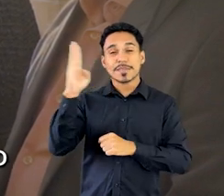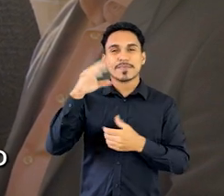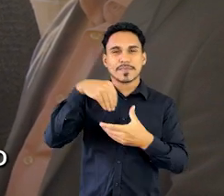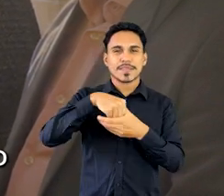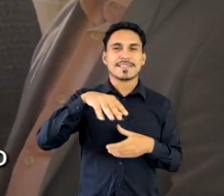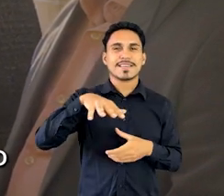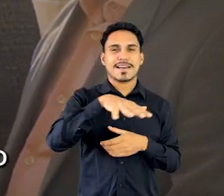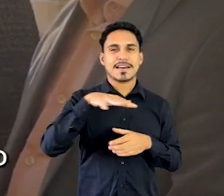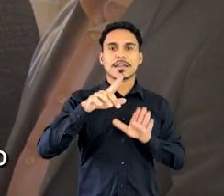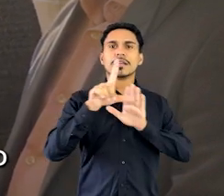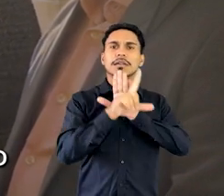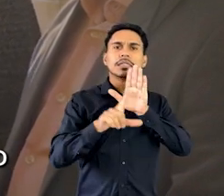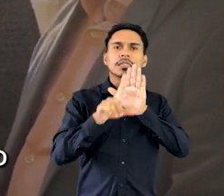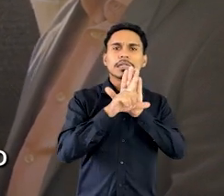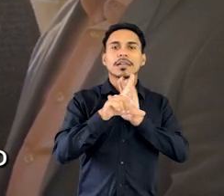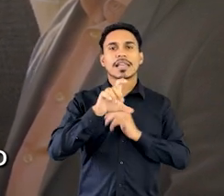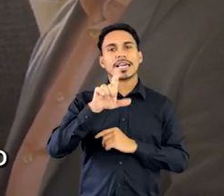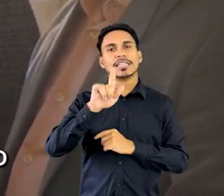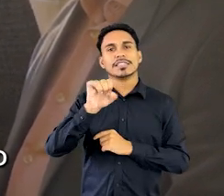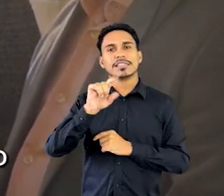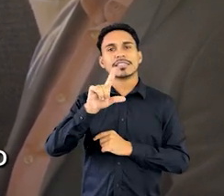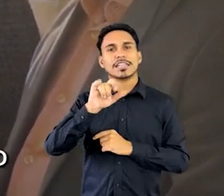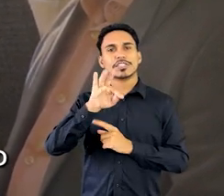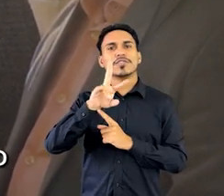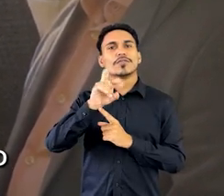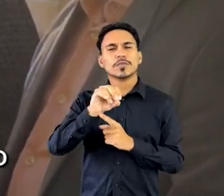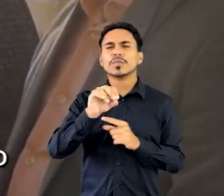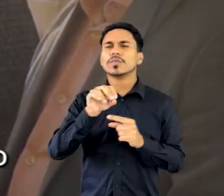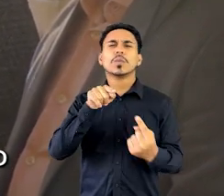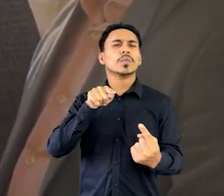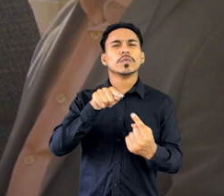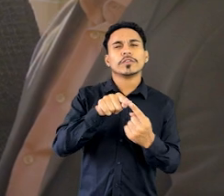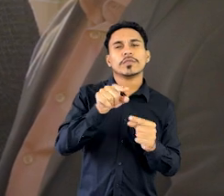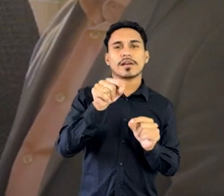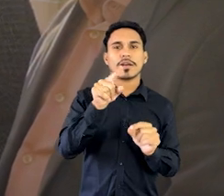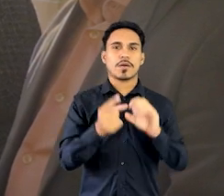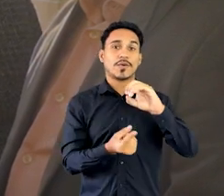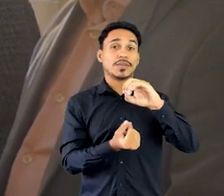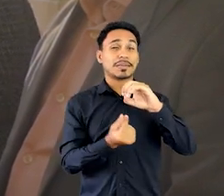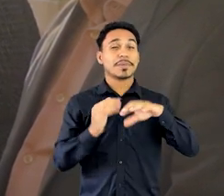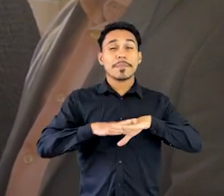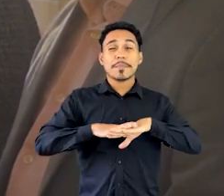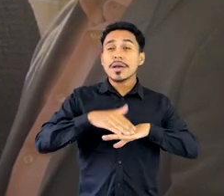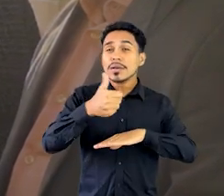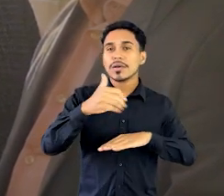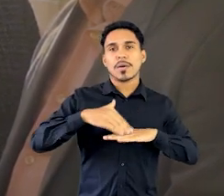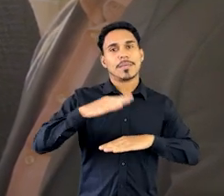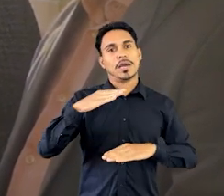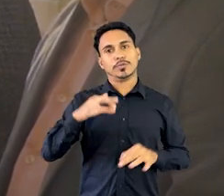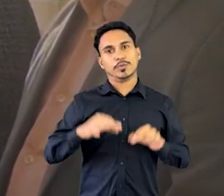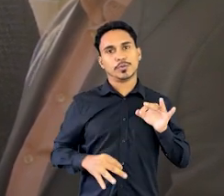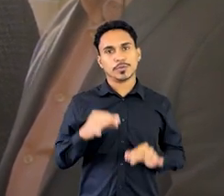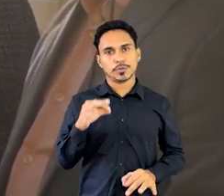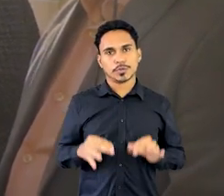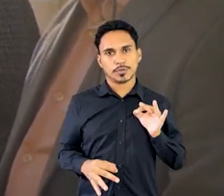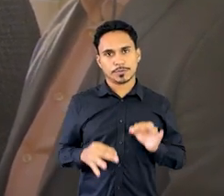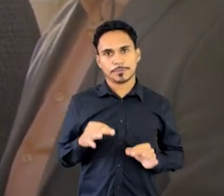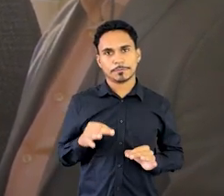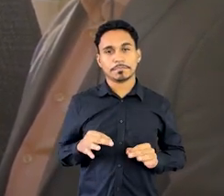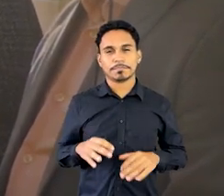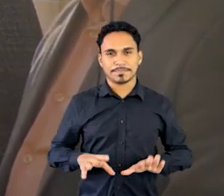legislativo pra gente tentar eh fazer com que a gente tenha realmente um orçamento mais justo dentro da das nossas